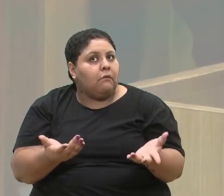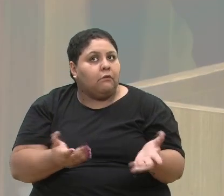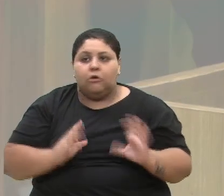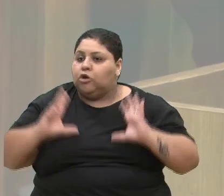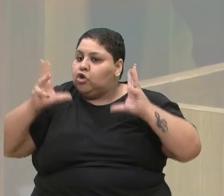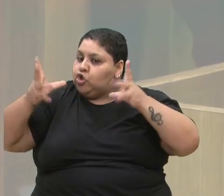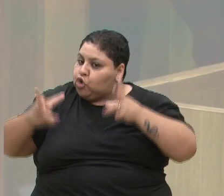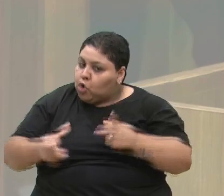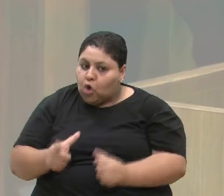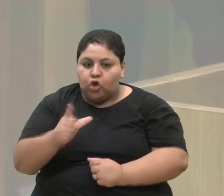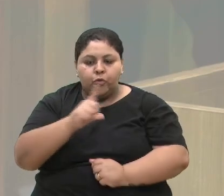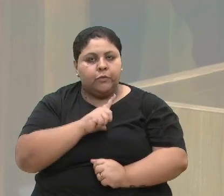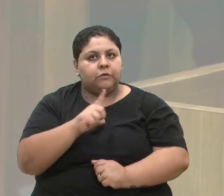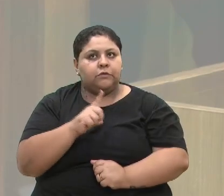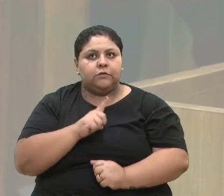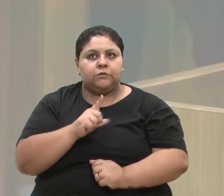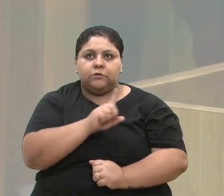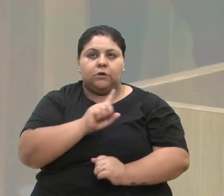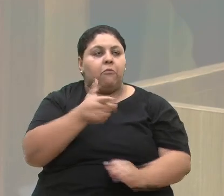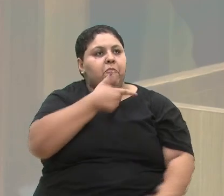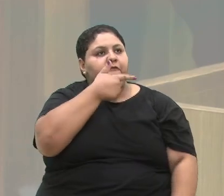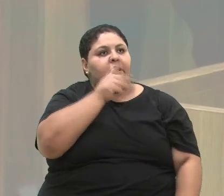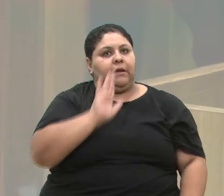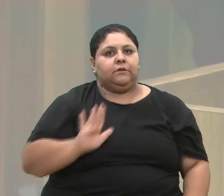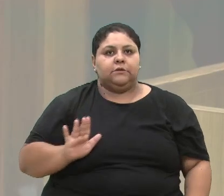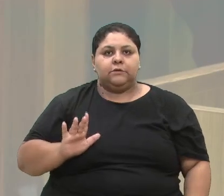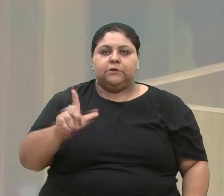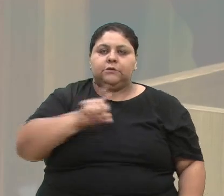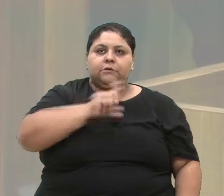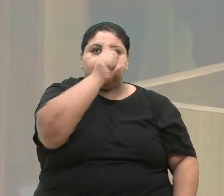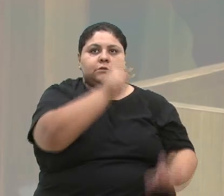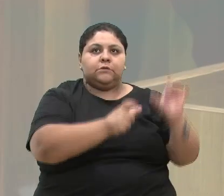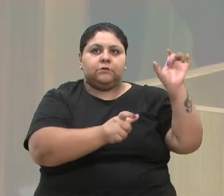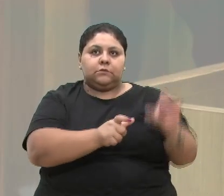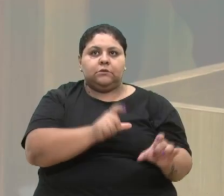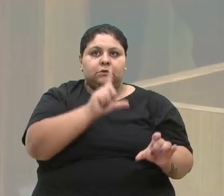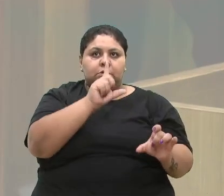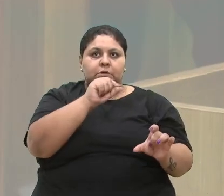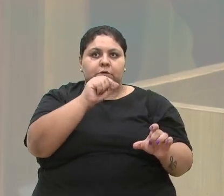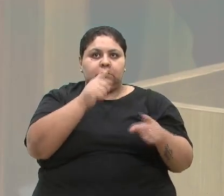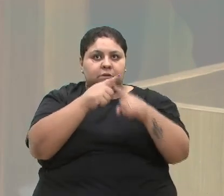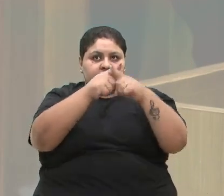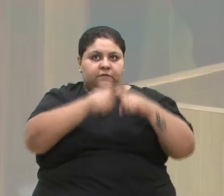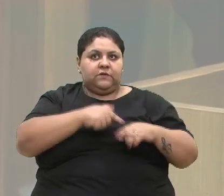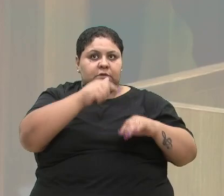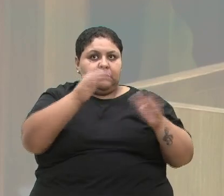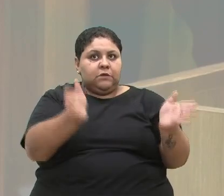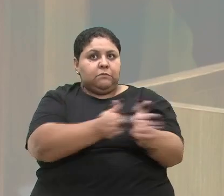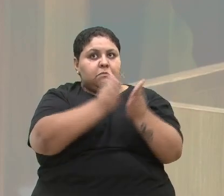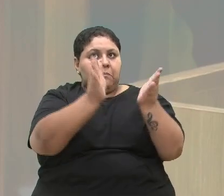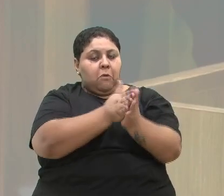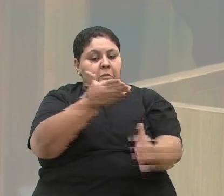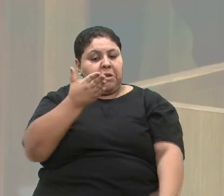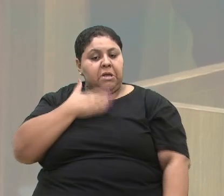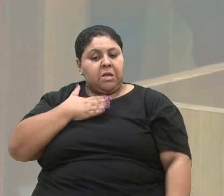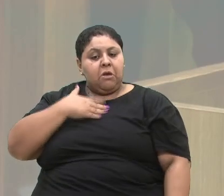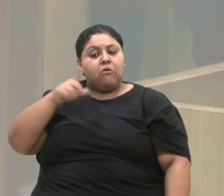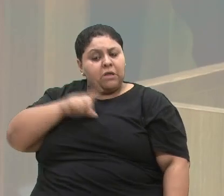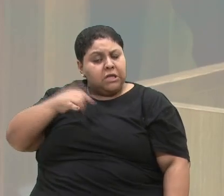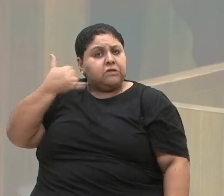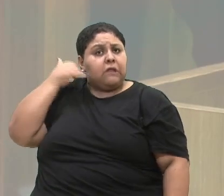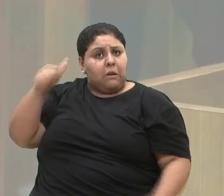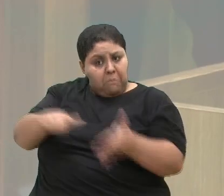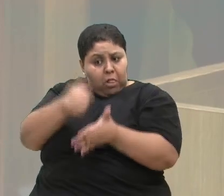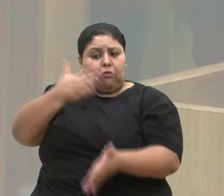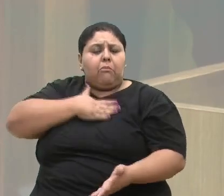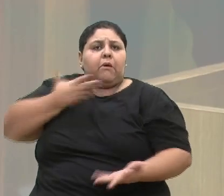Todo mundo tem. E não venha me dizer que tem gente 10 vezes mais pobre que eu que tem celular melhor que o meu. Então